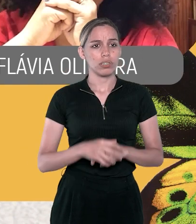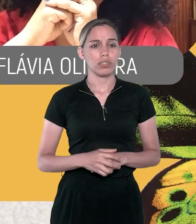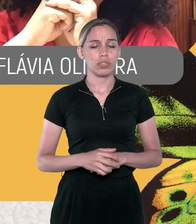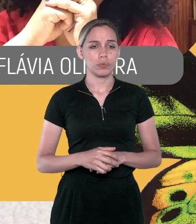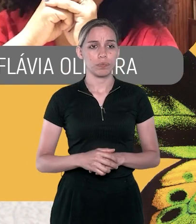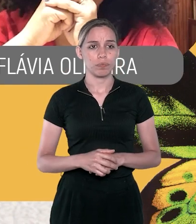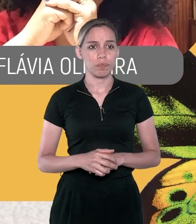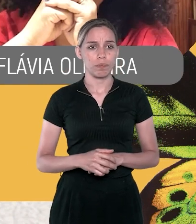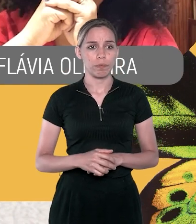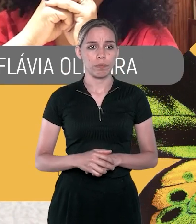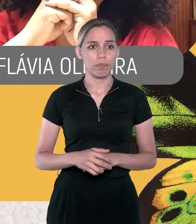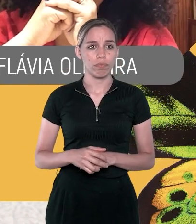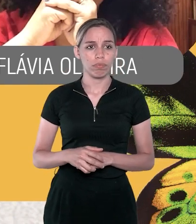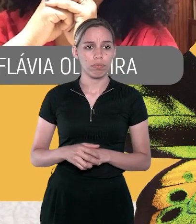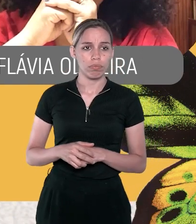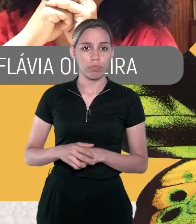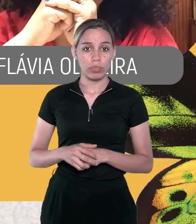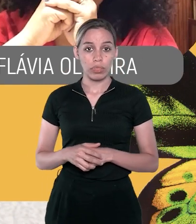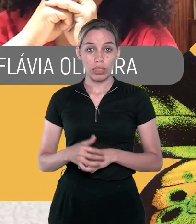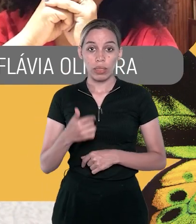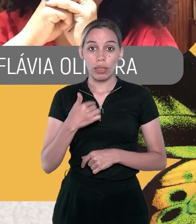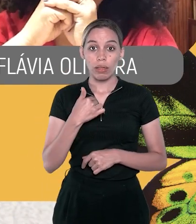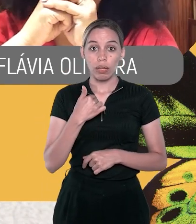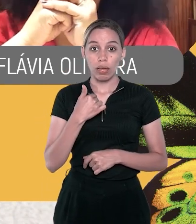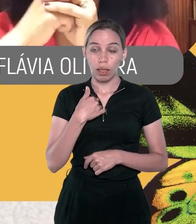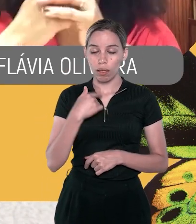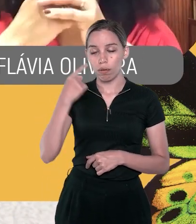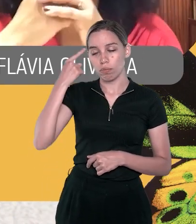a minha hipótese a respeito disso,